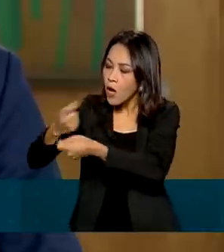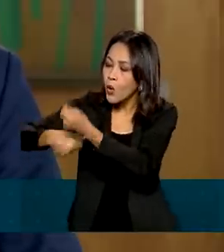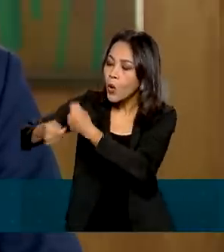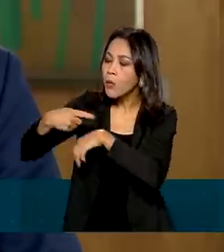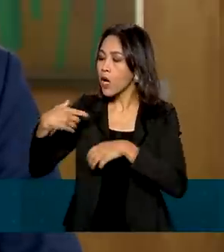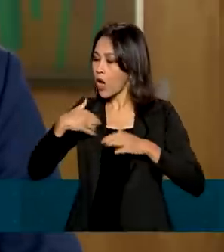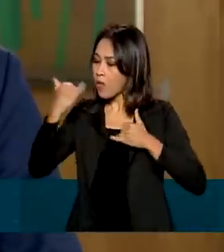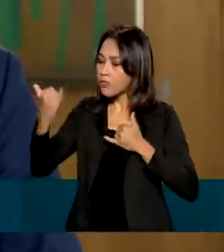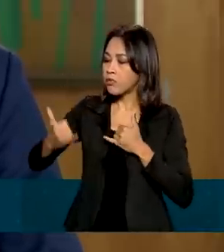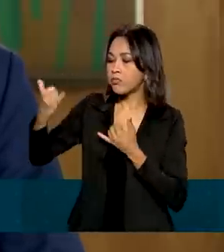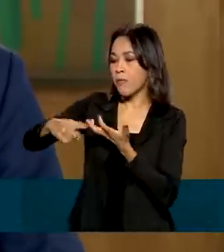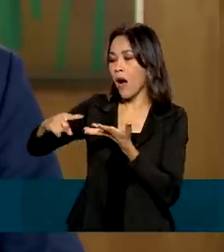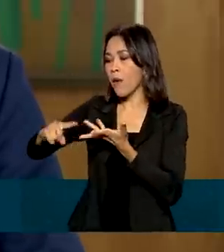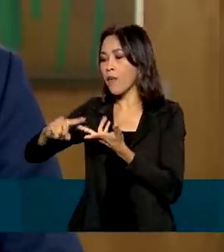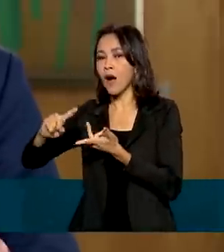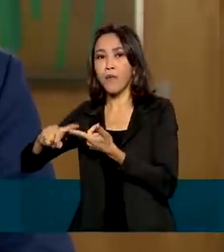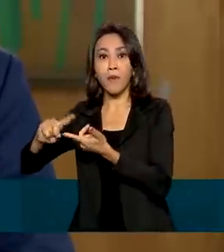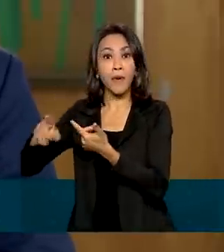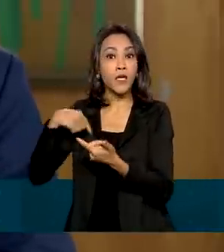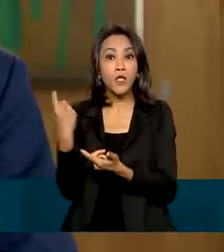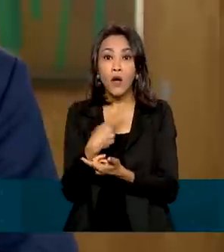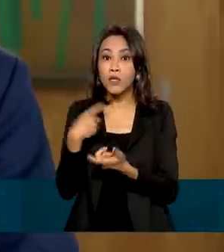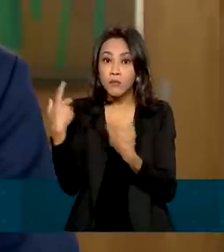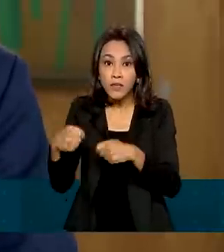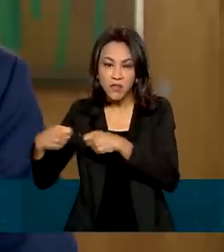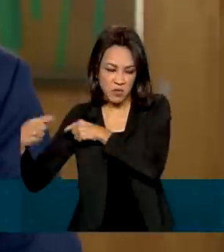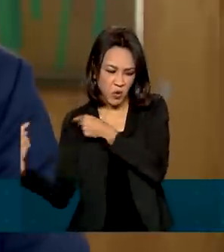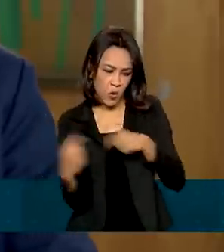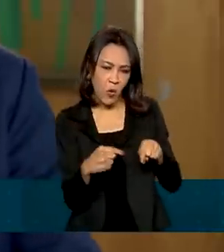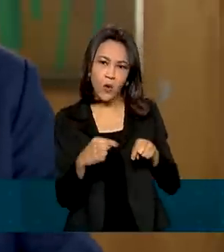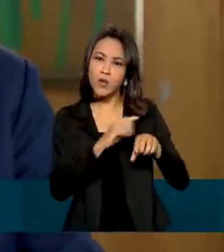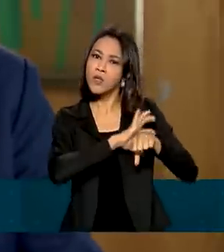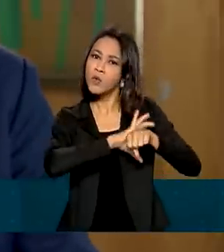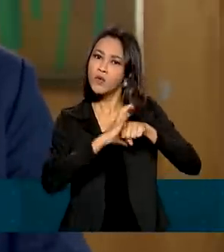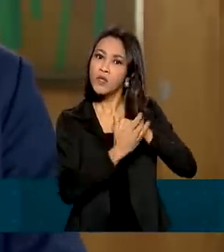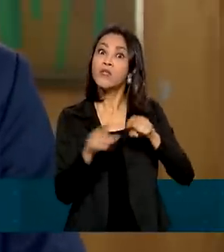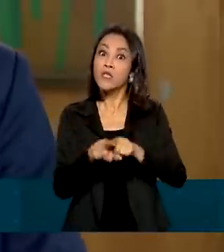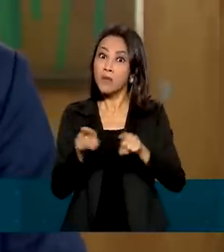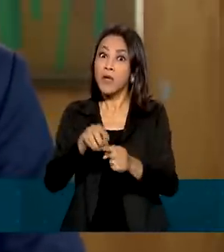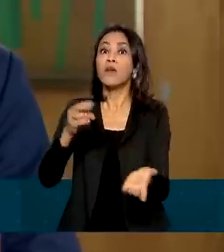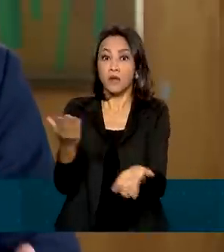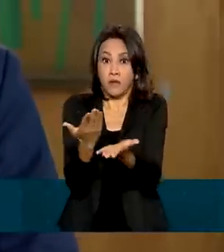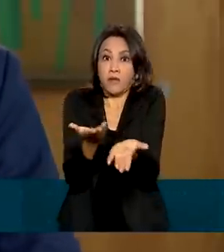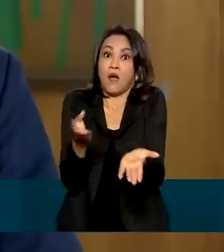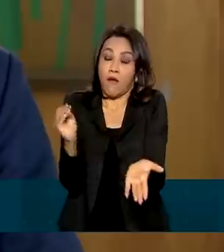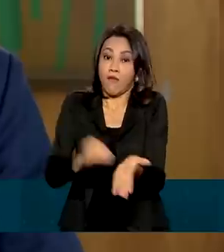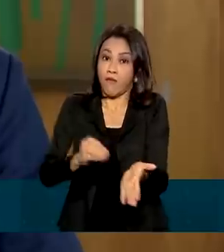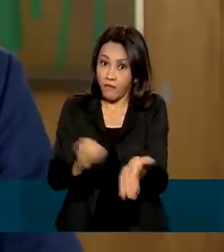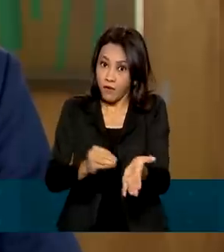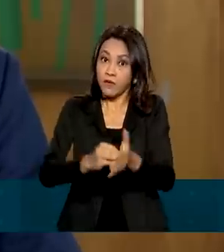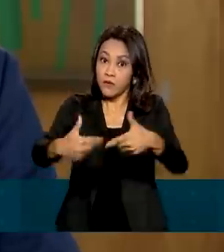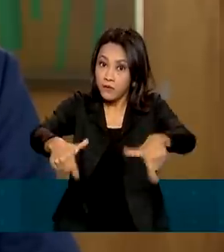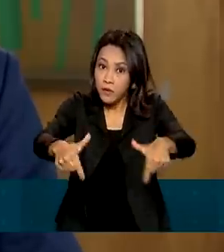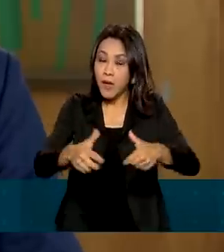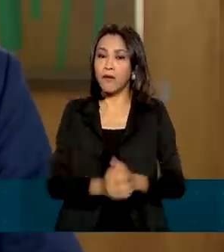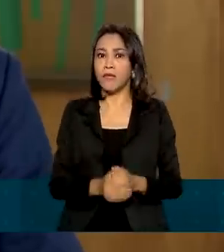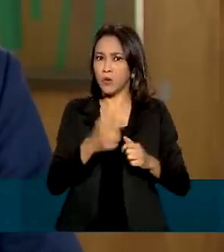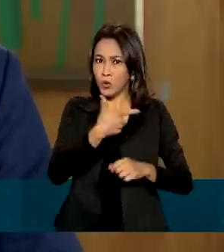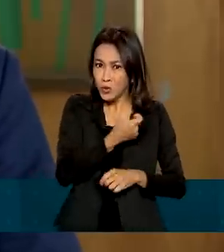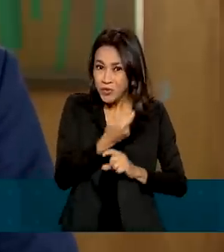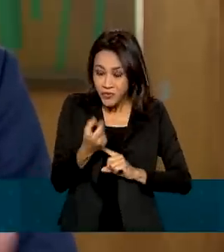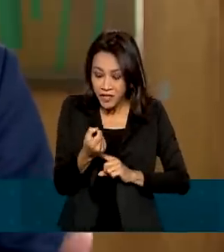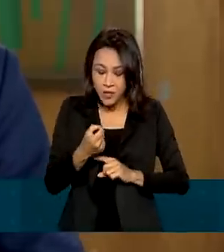prontamente atendido, que nós devíamos combater o vírus e o desemprego também. Então, em 2020, foi marcante para